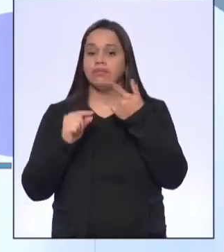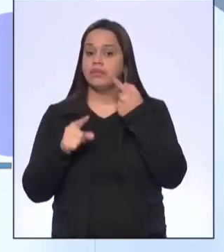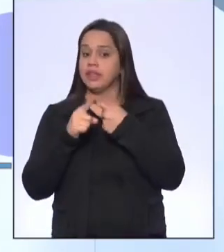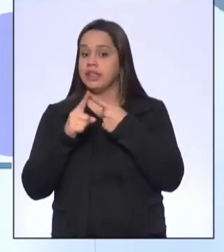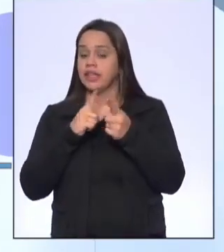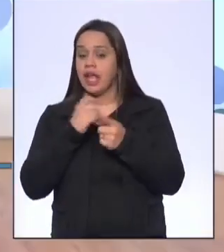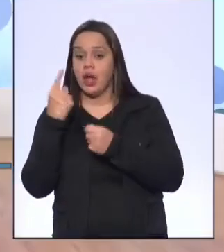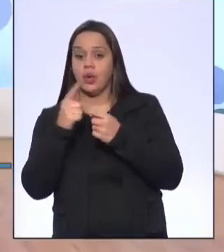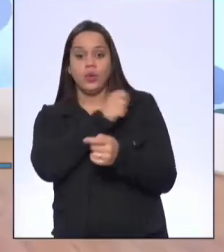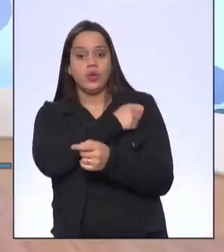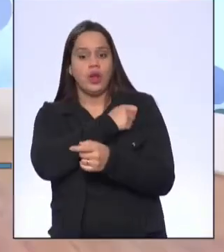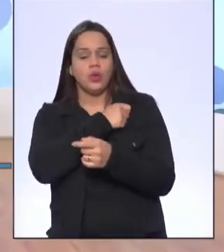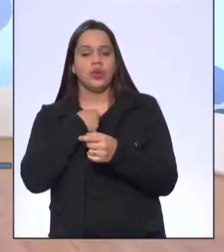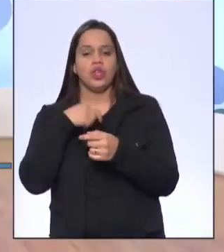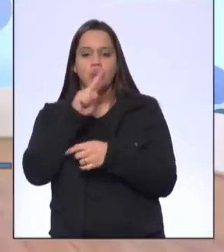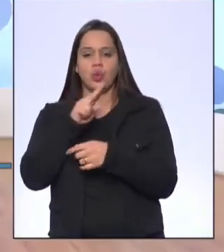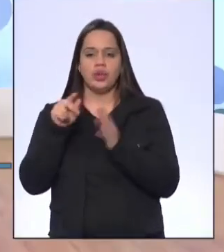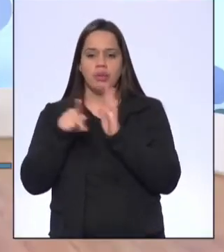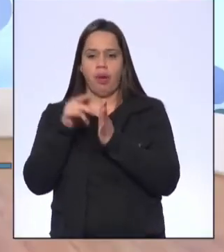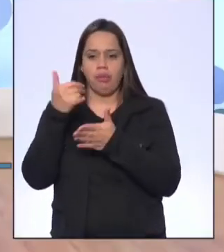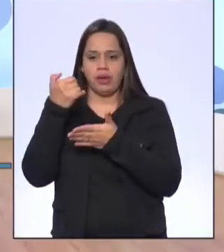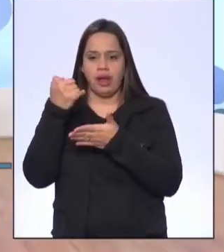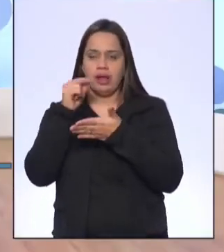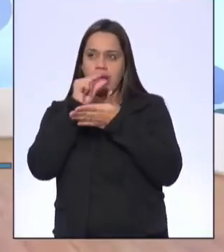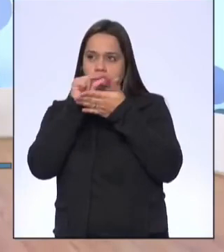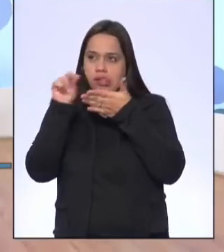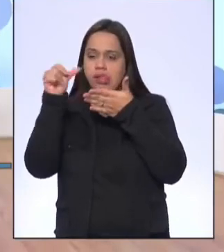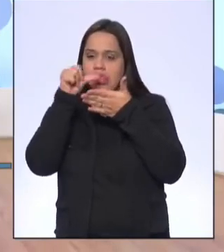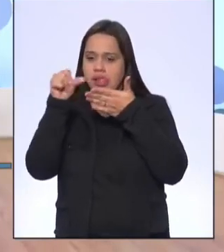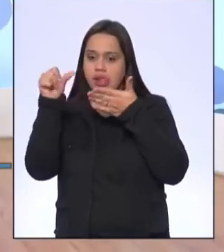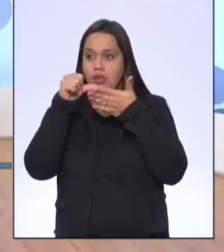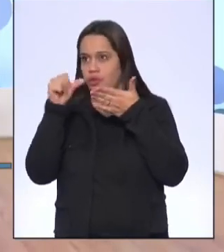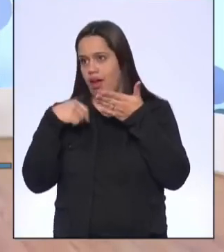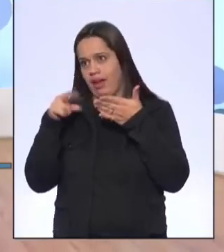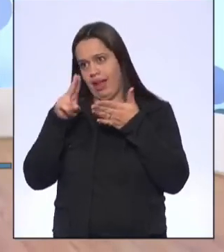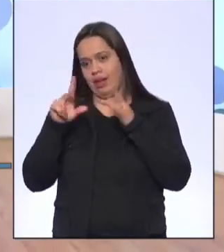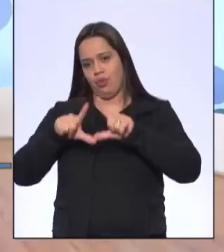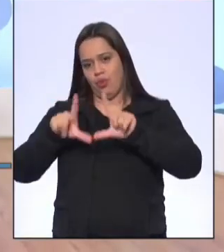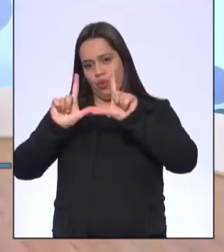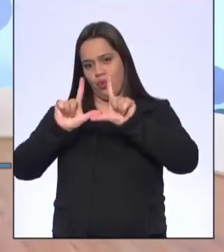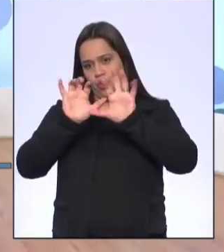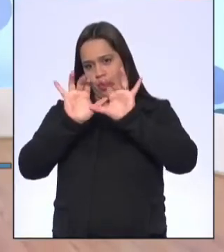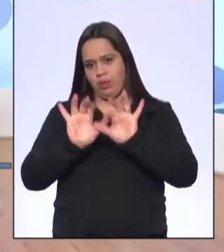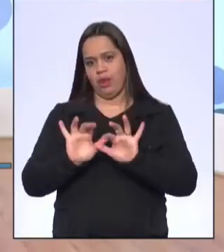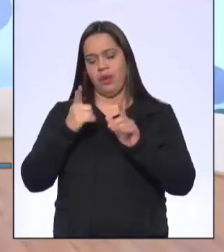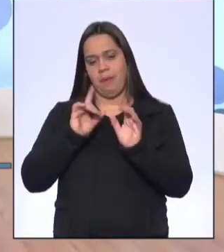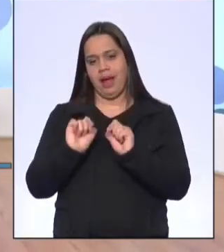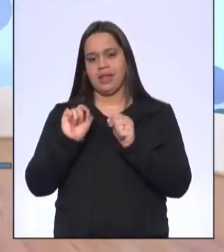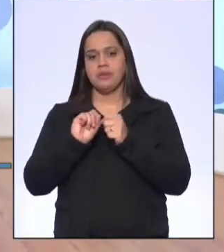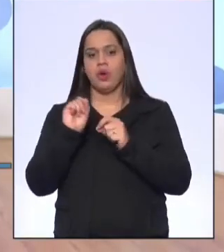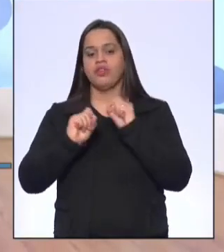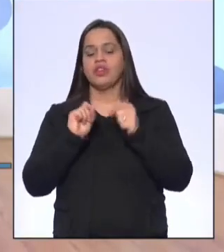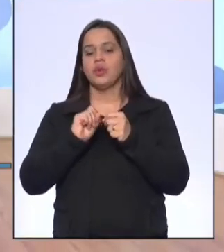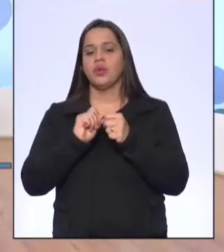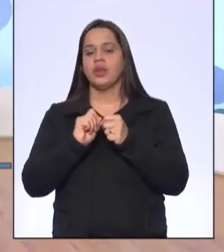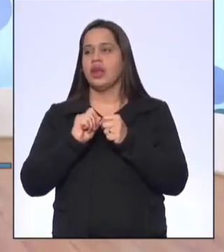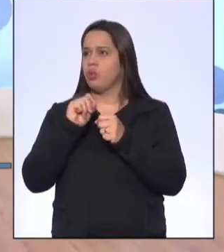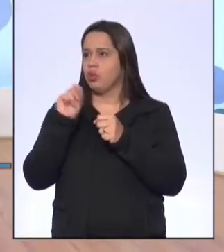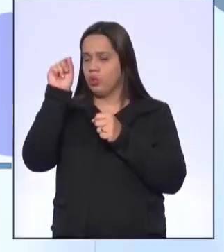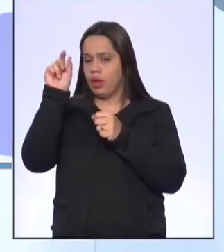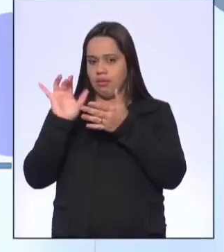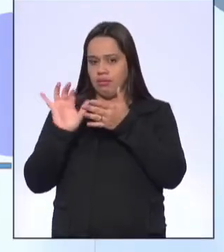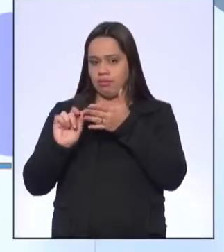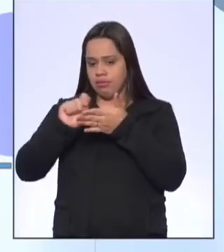usam marca-texto, né? Mas, bom, está na tela do computador, não vai marcar a tela. Mas pode deixar no canto, né, anotados os valores, né? É